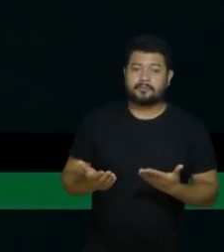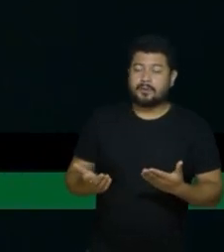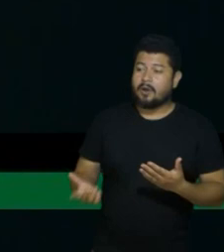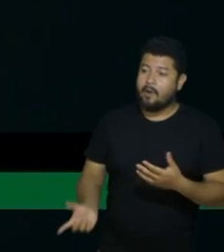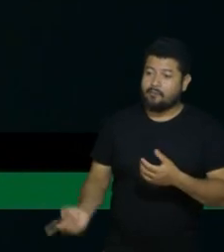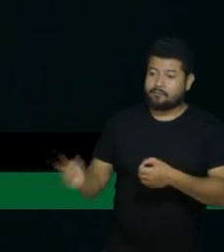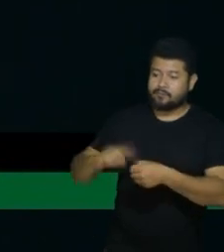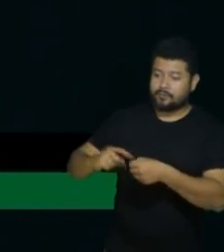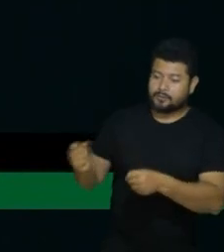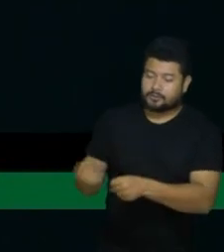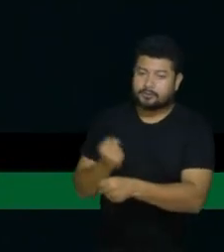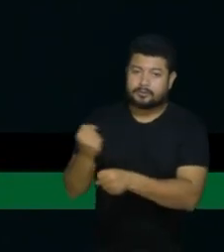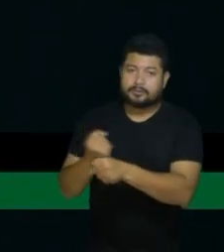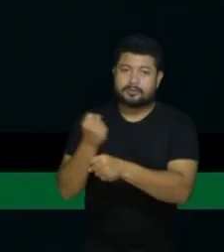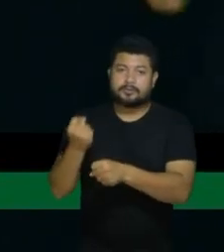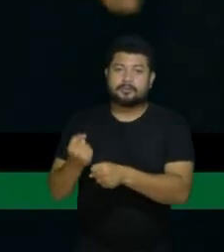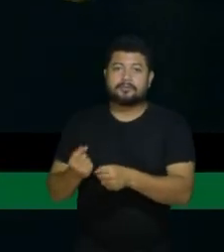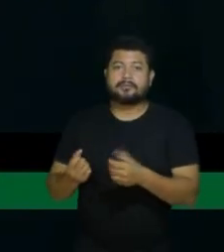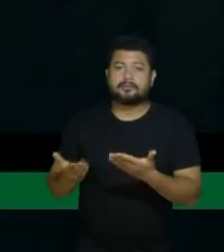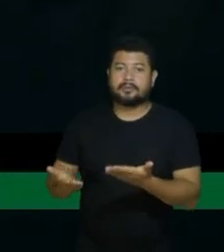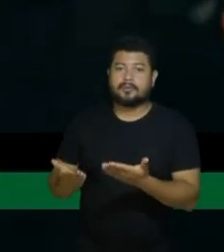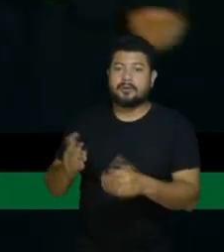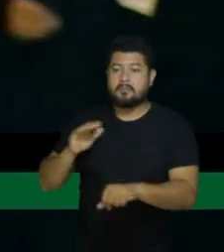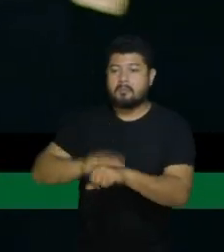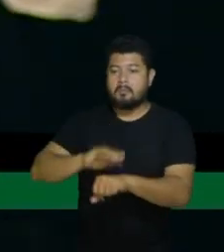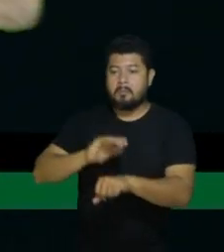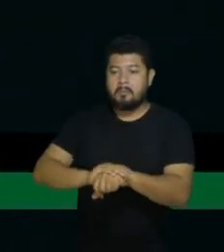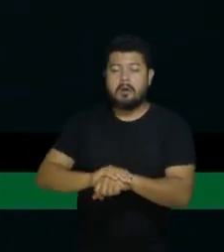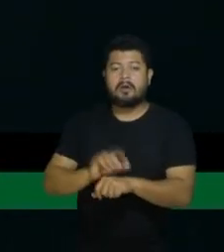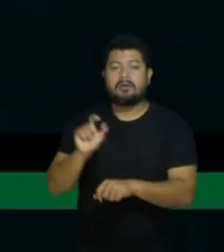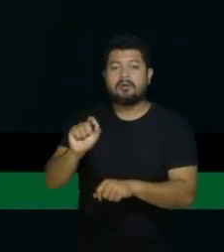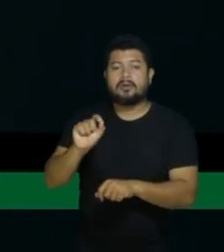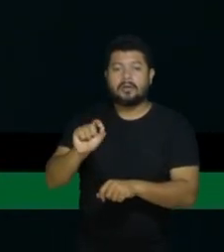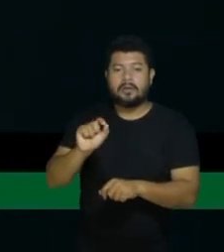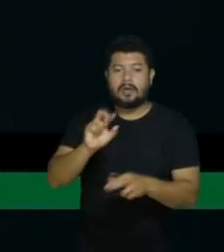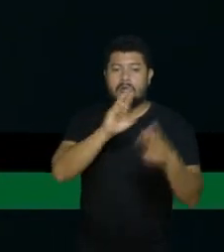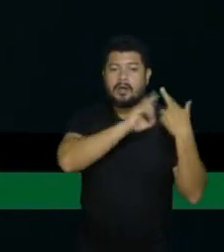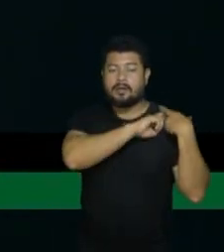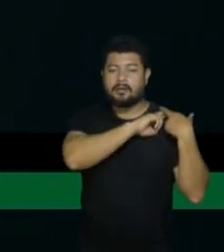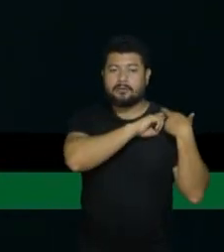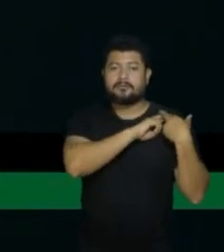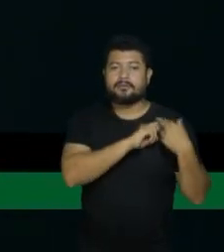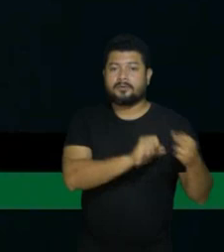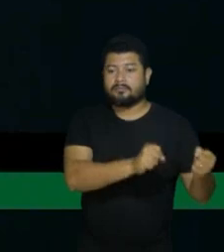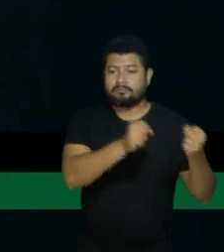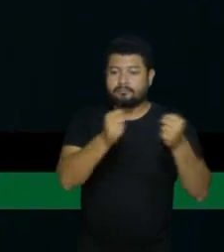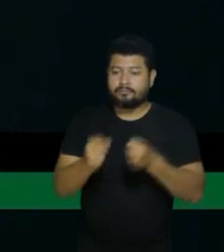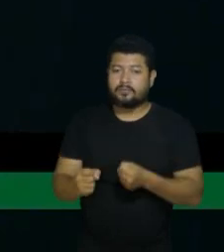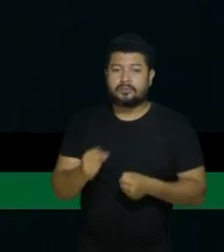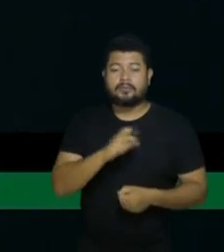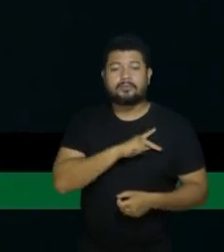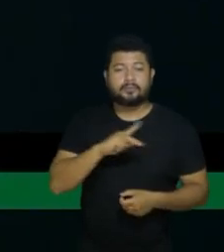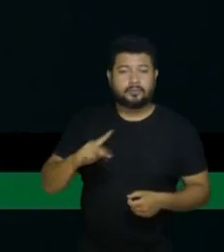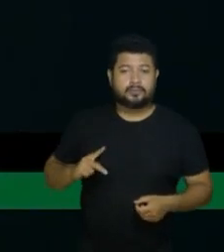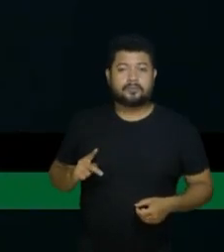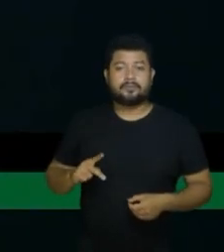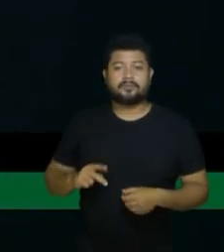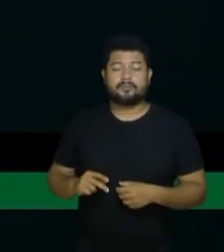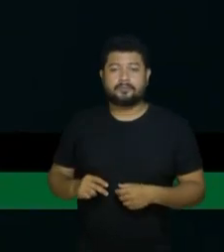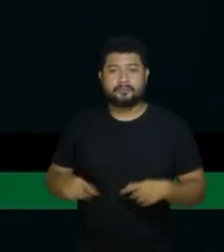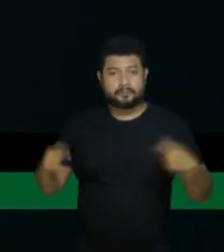reconstrução vai passar pelos poderes públicos e é necessário sim o empenho